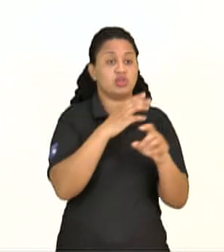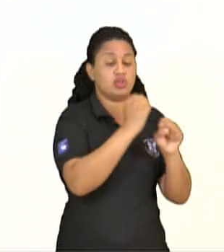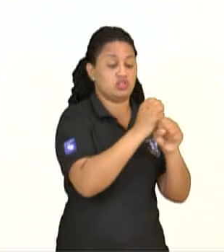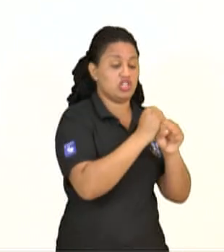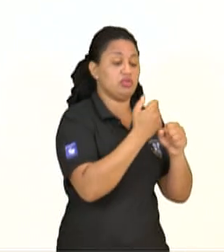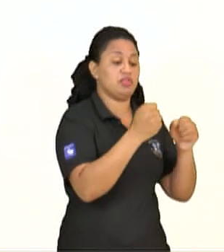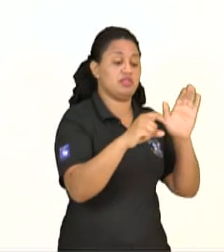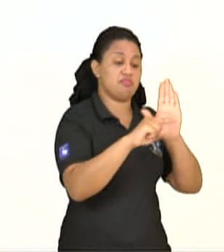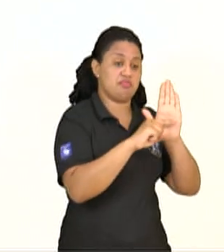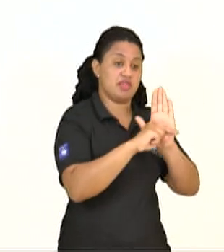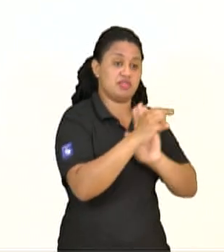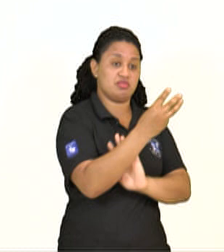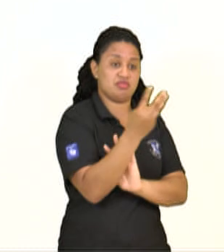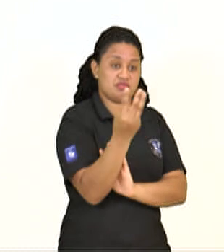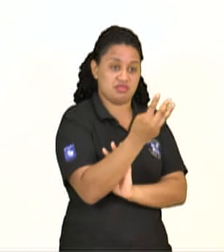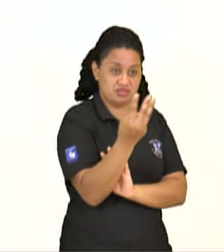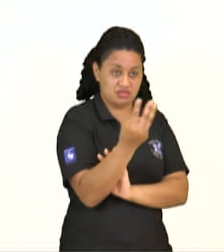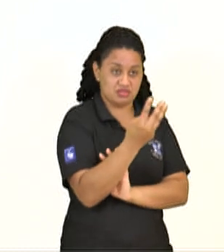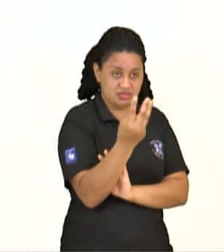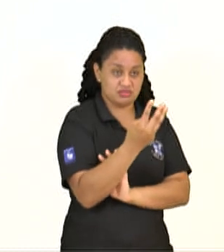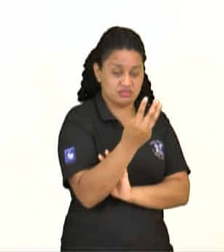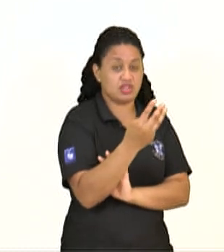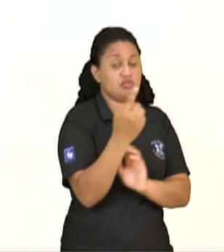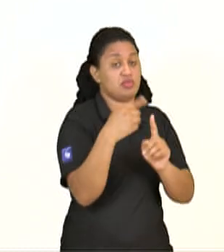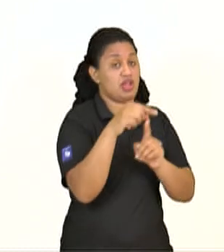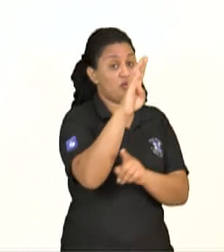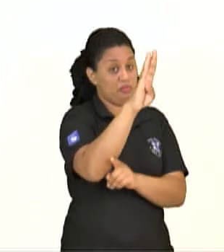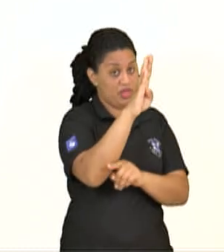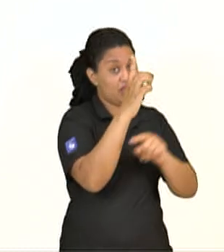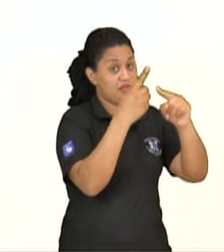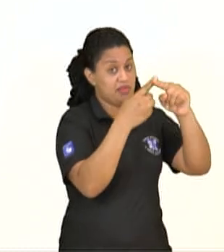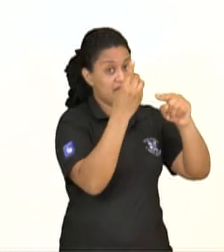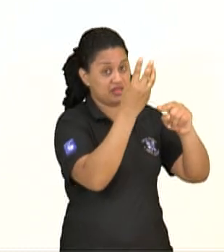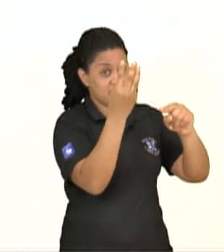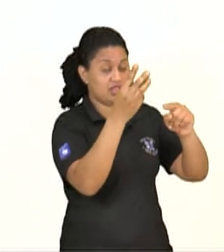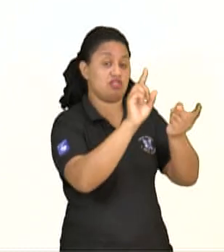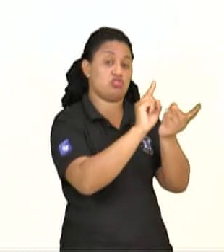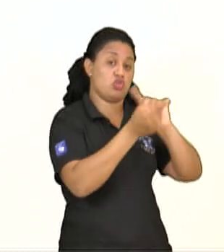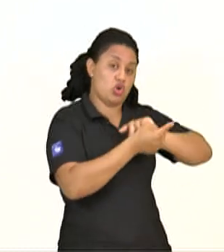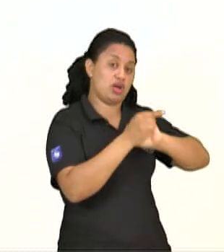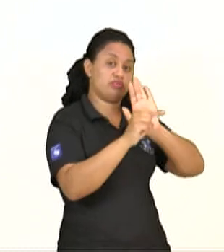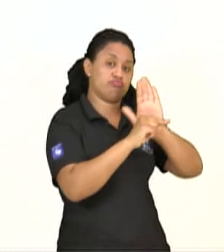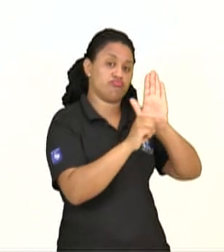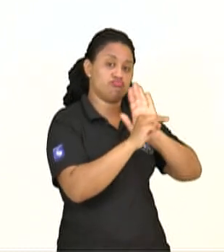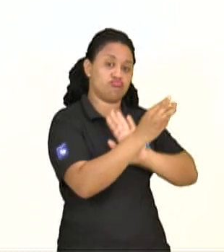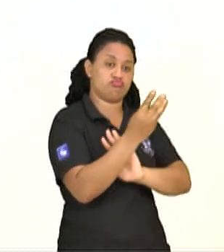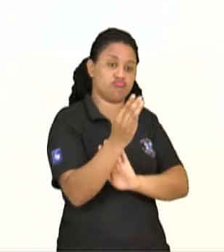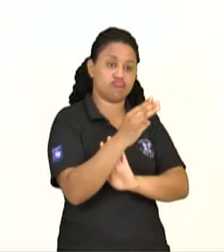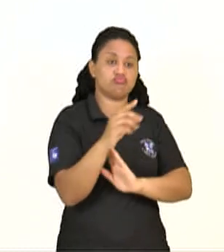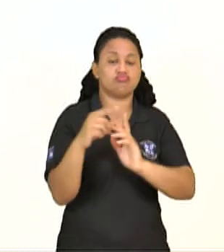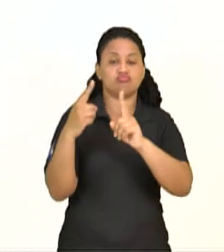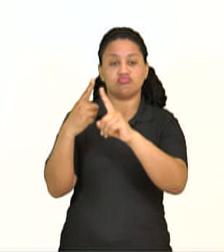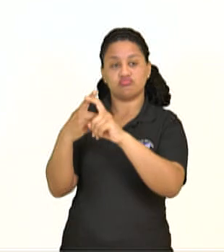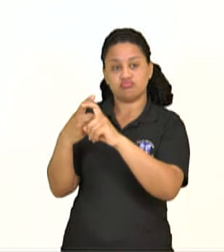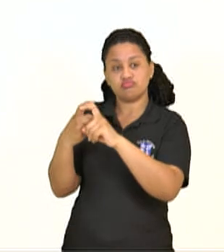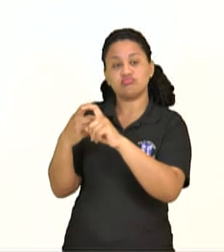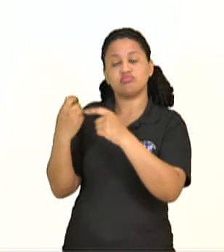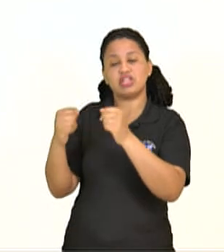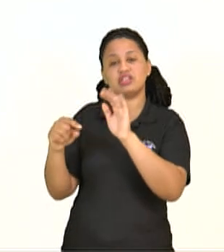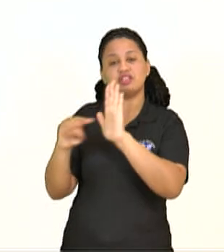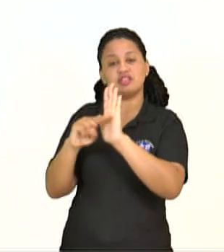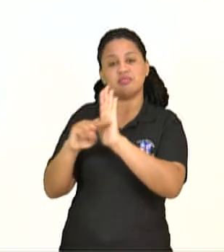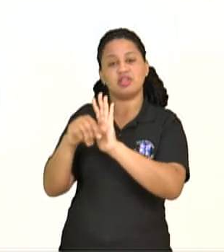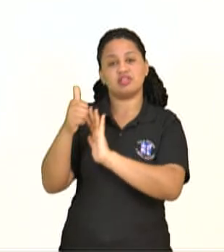menos 33, né, a soma dessas duas raízes, ou seja, o b ali com o sinal trocado. E a multiplicação ela tem que ser igual ali